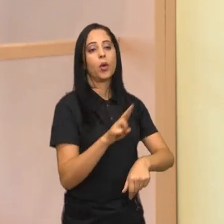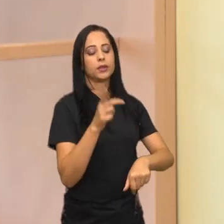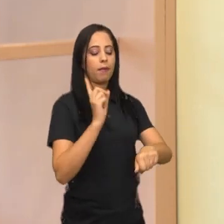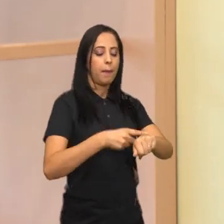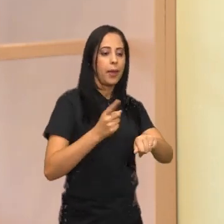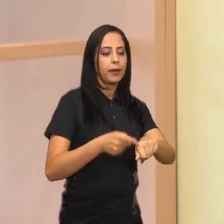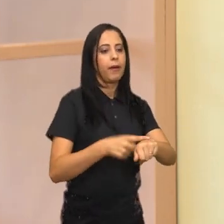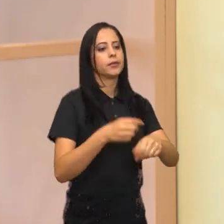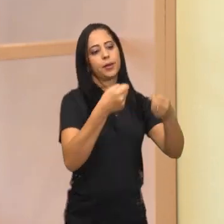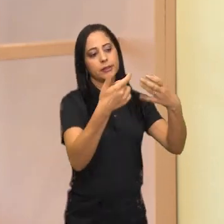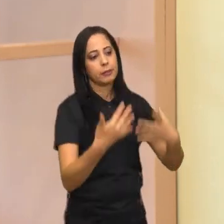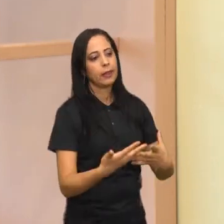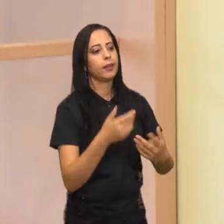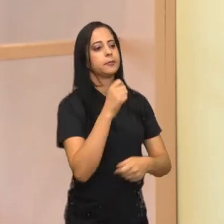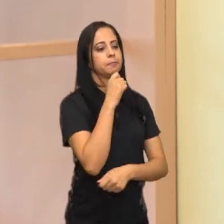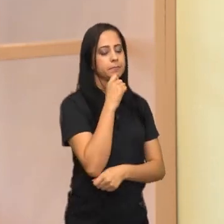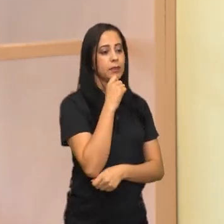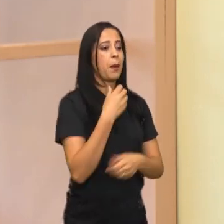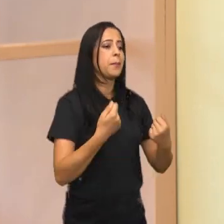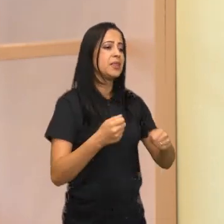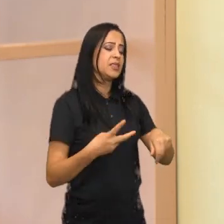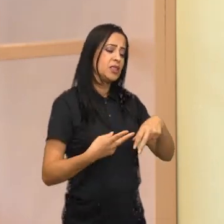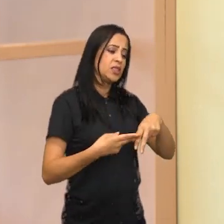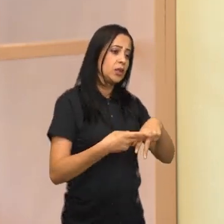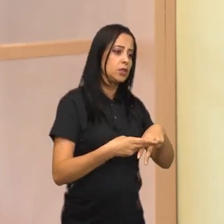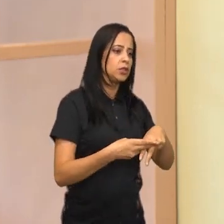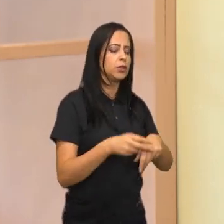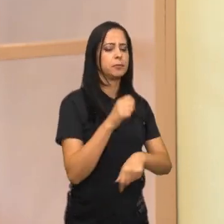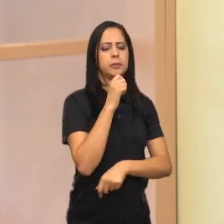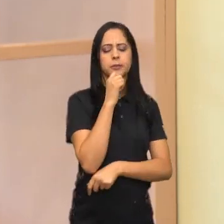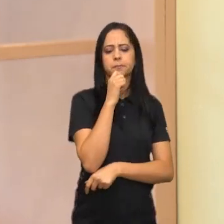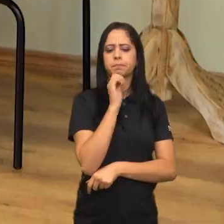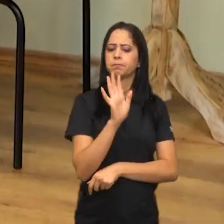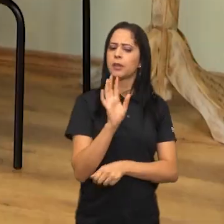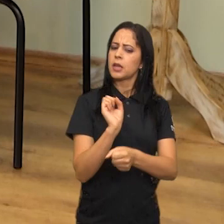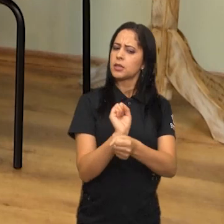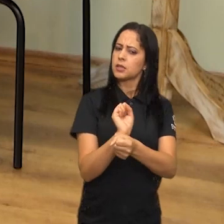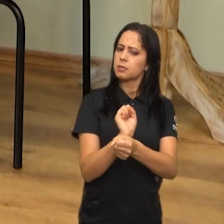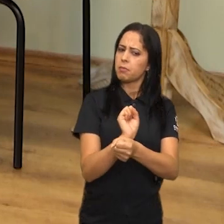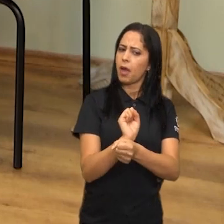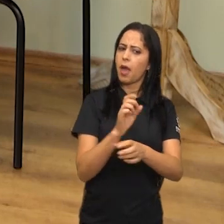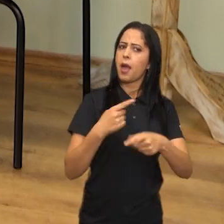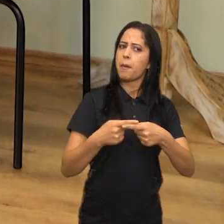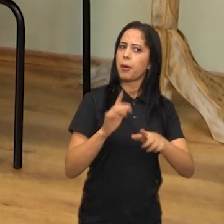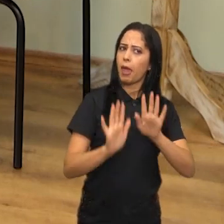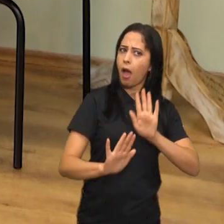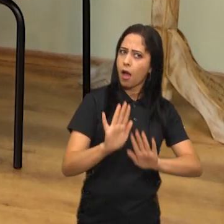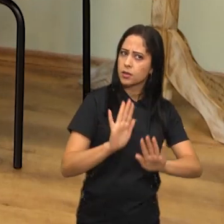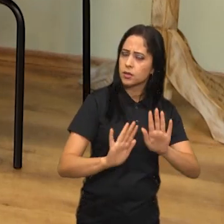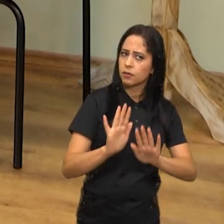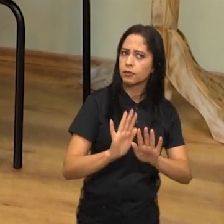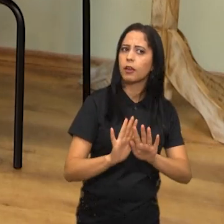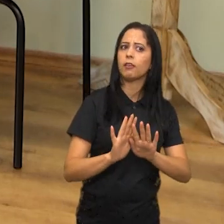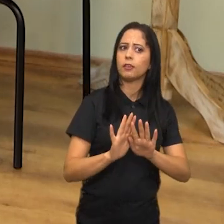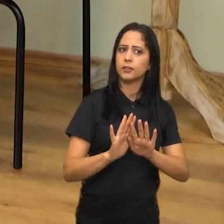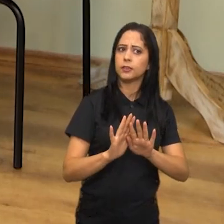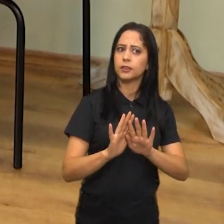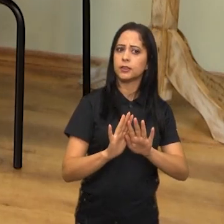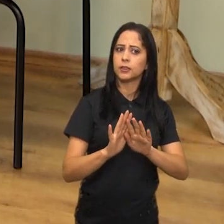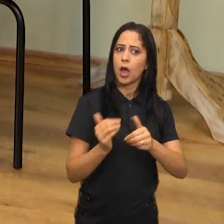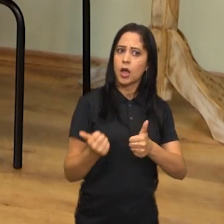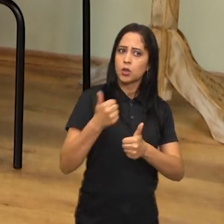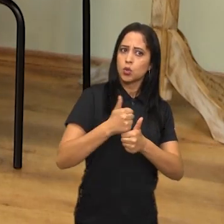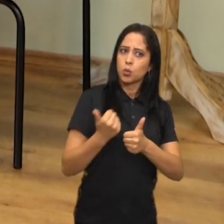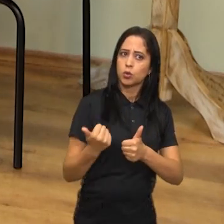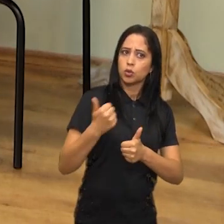eu ia operar o outro, ela falou, Anitta, dá um tempo de você operar o segundo, porque há muitos casos em que esse ressecamento atinge as juntas, então aquele líquido